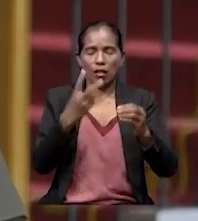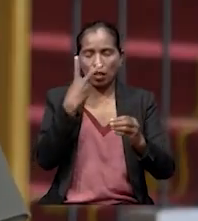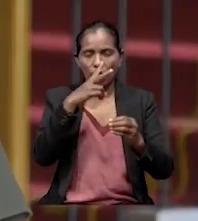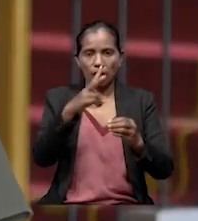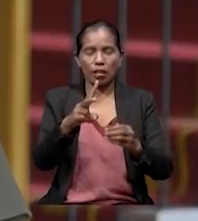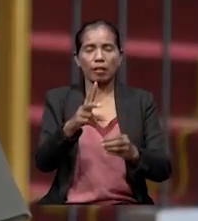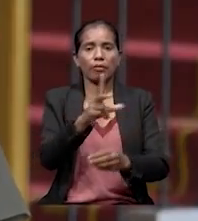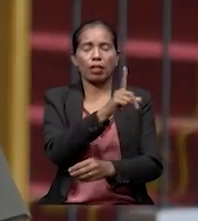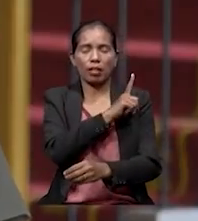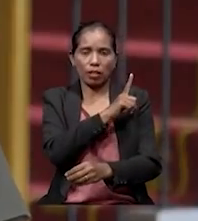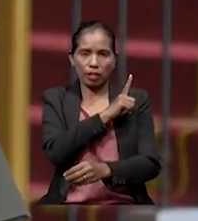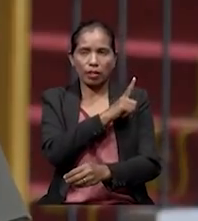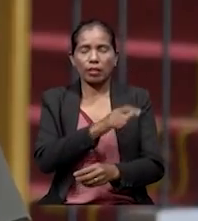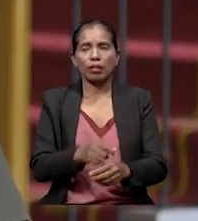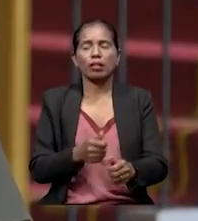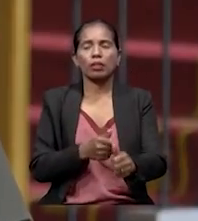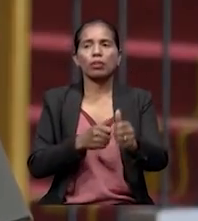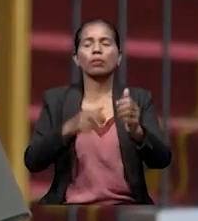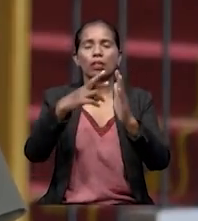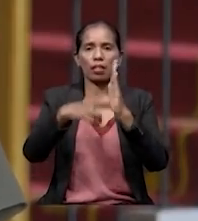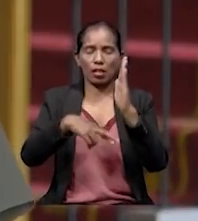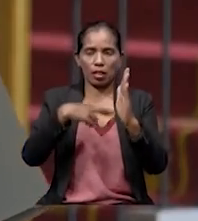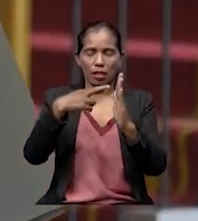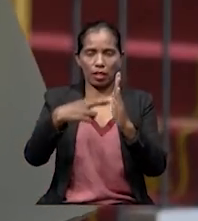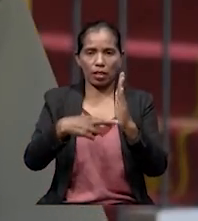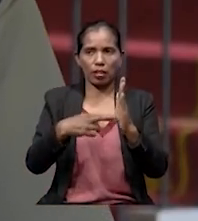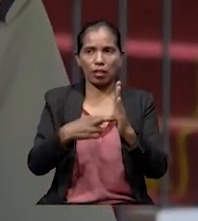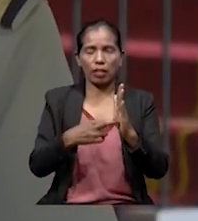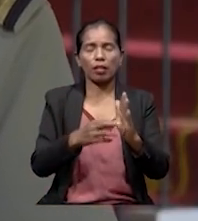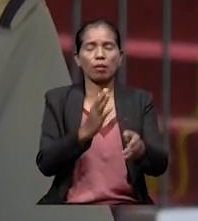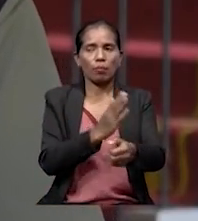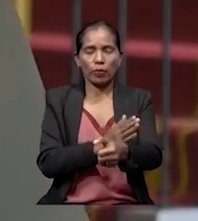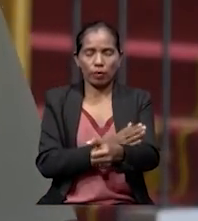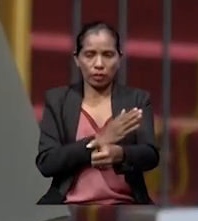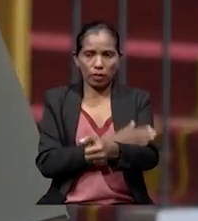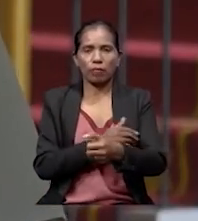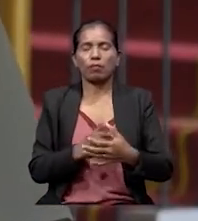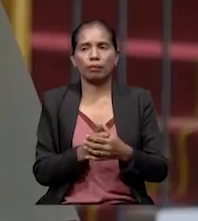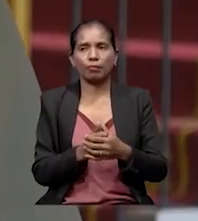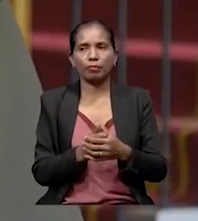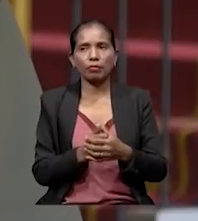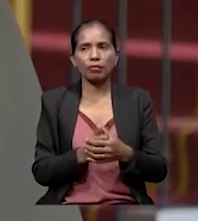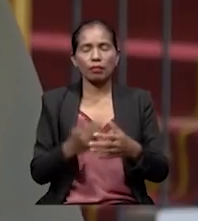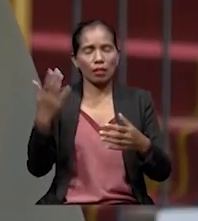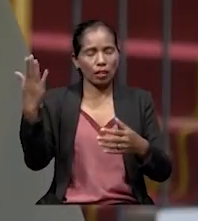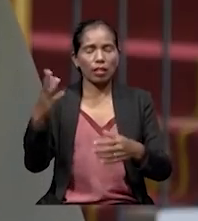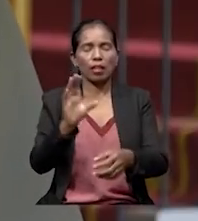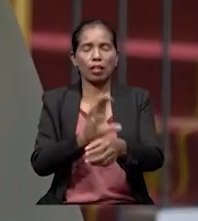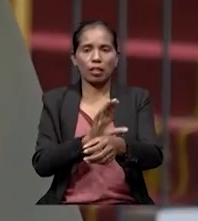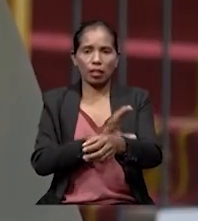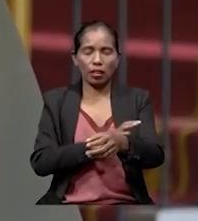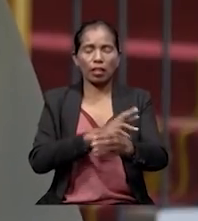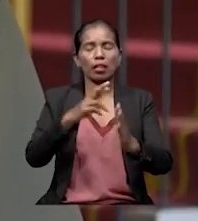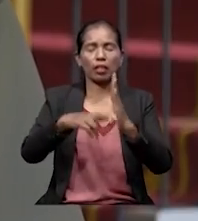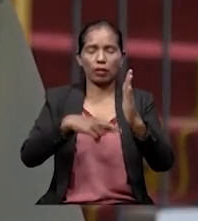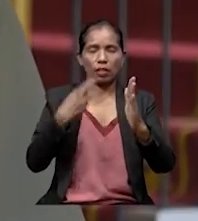general então maca tui regras promoção uniane e a regra ida que regula para ita